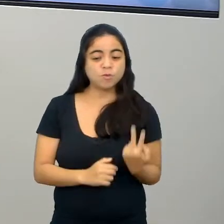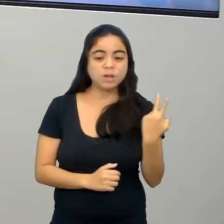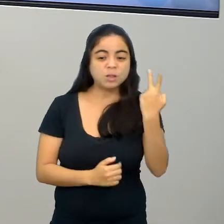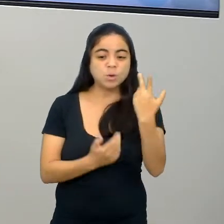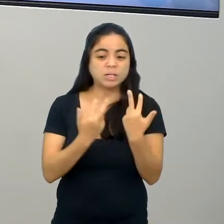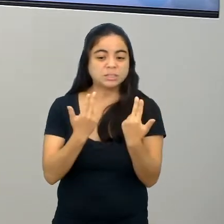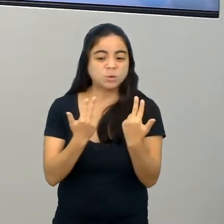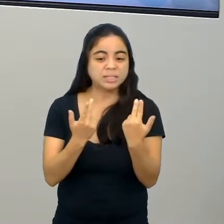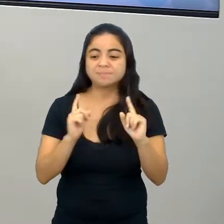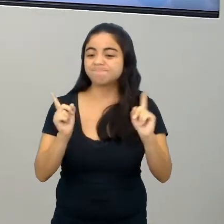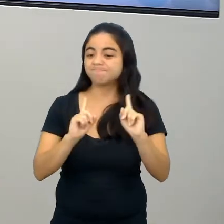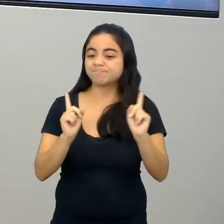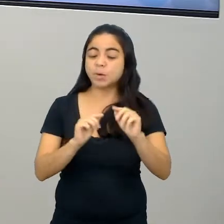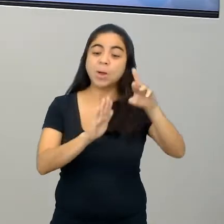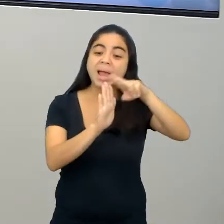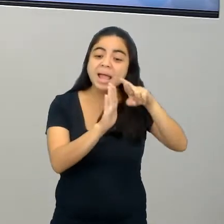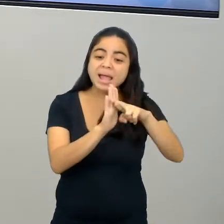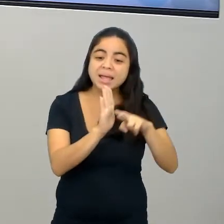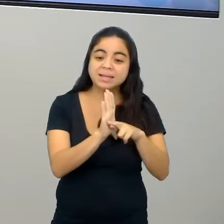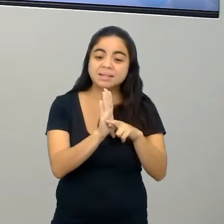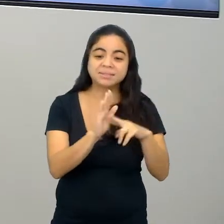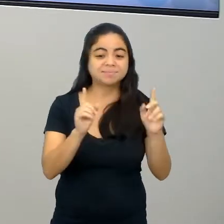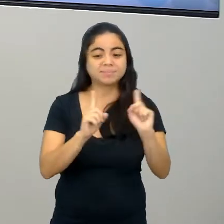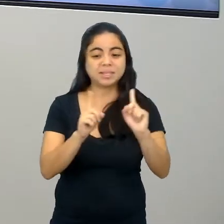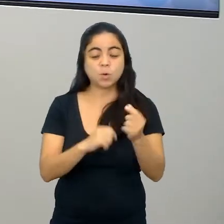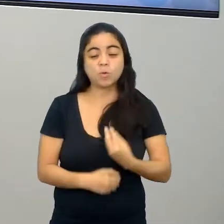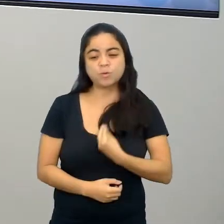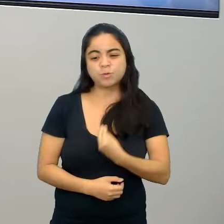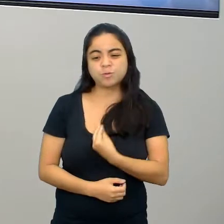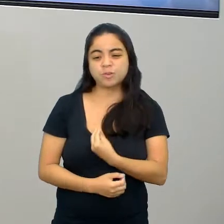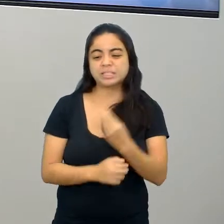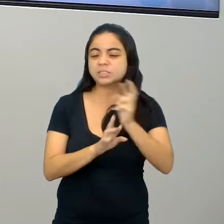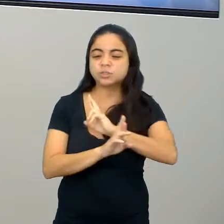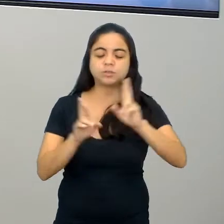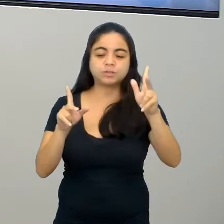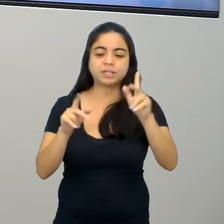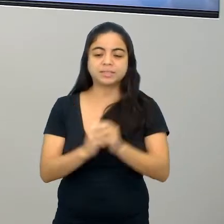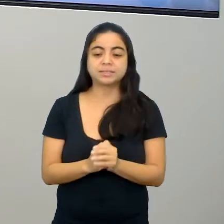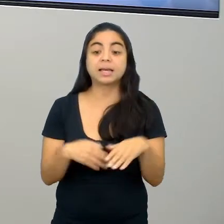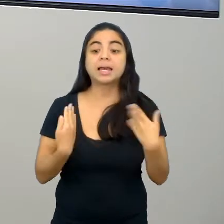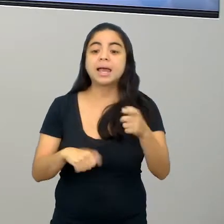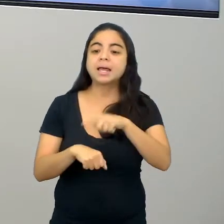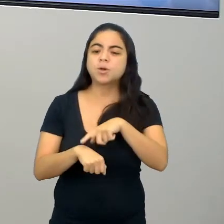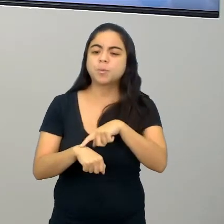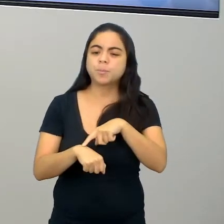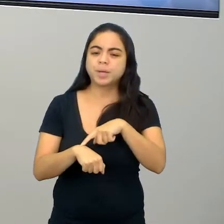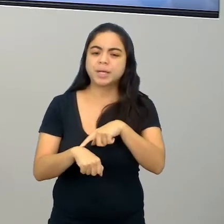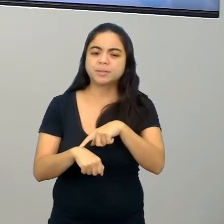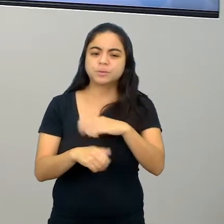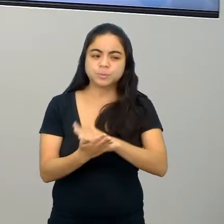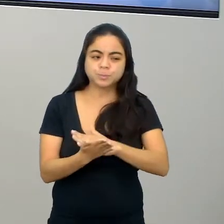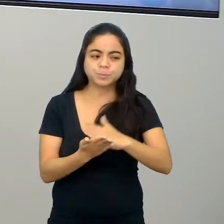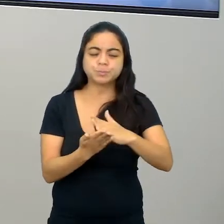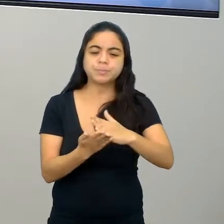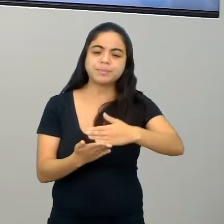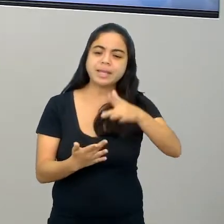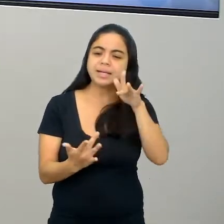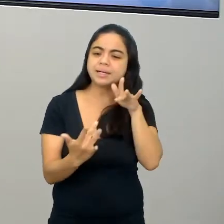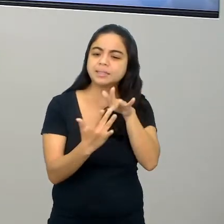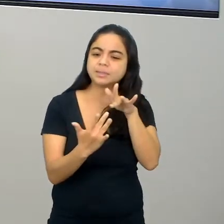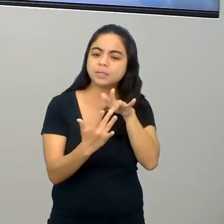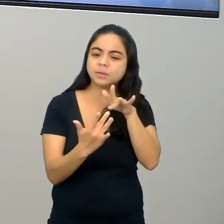né, das mesmas regras, pessoas que têm vivências diferentes. Então, nesse momento, é o momento onde a gente vai começar a ter contato